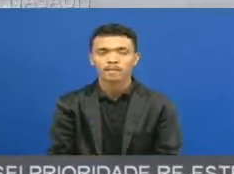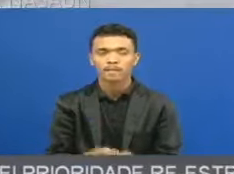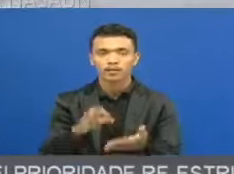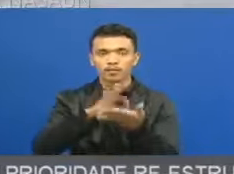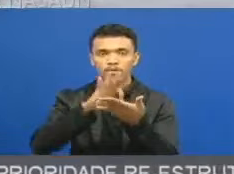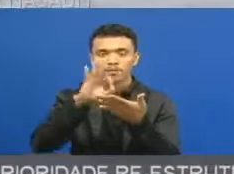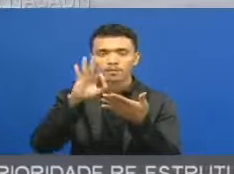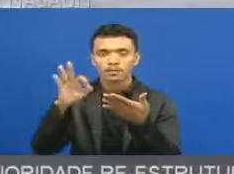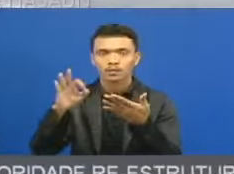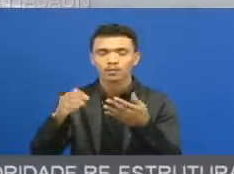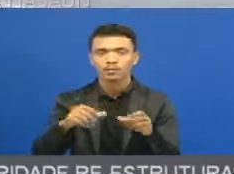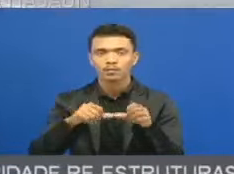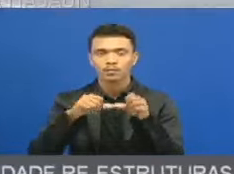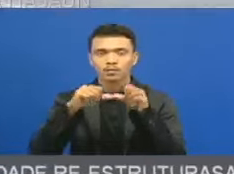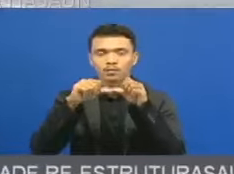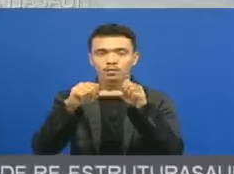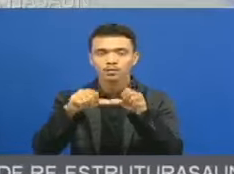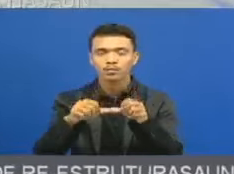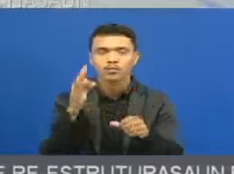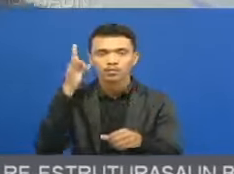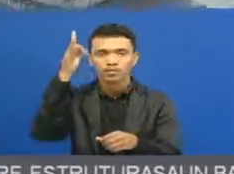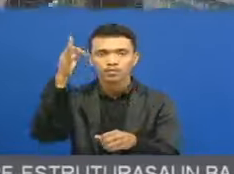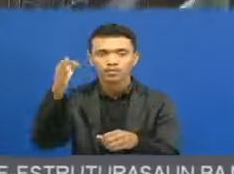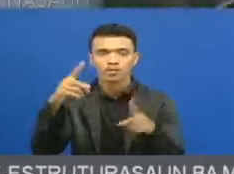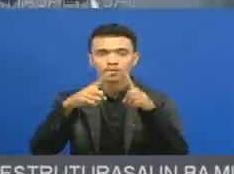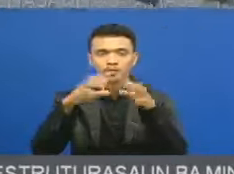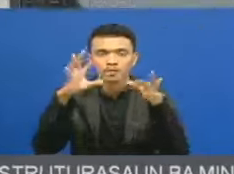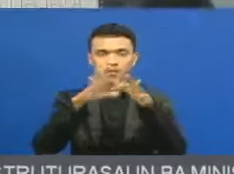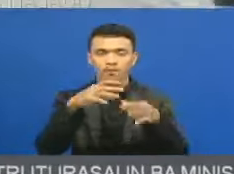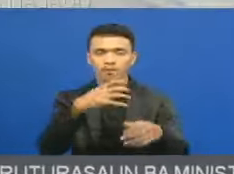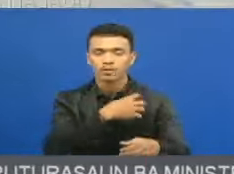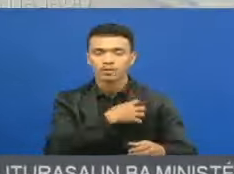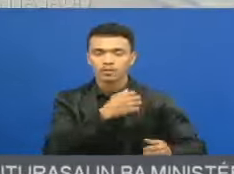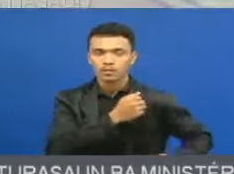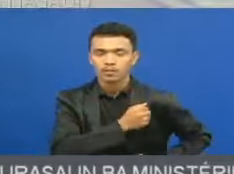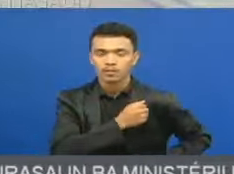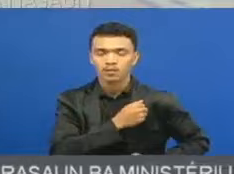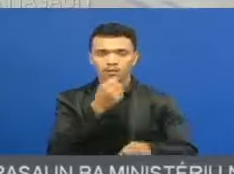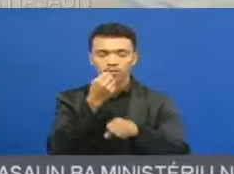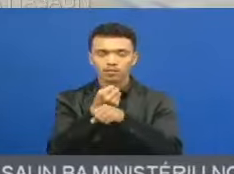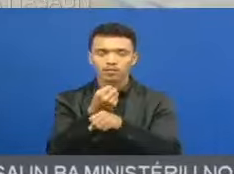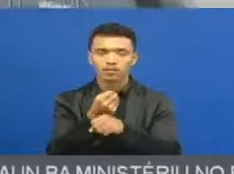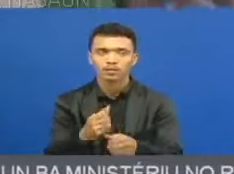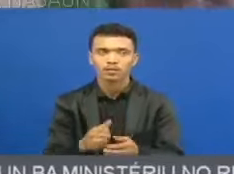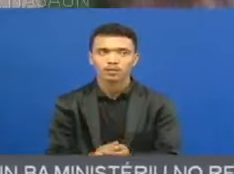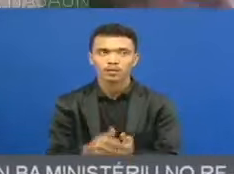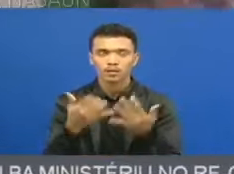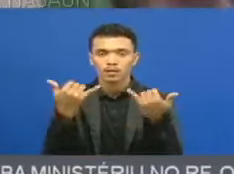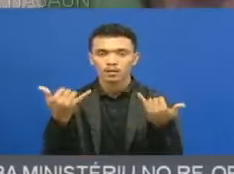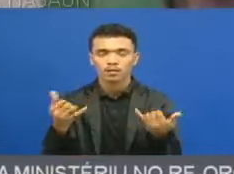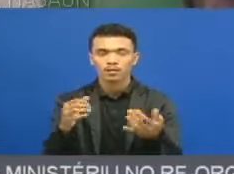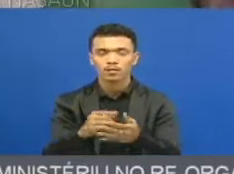Formação batedores ne, se continua tan e ha futuro, ba membro Polícia Militar se recelo, ho de sai força lutan. Agora será de forma